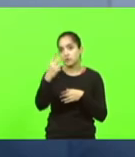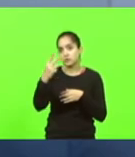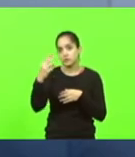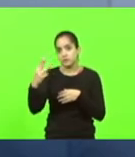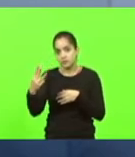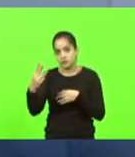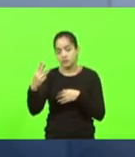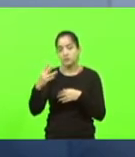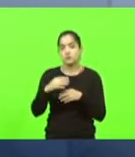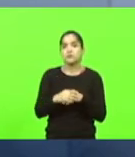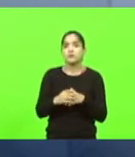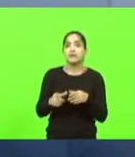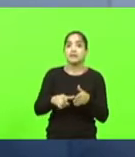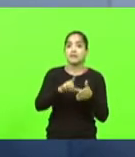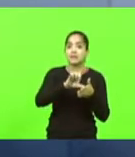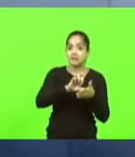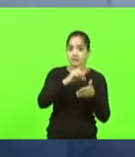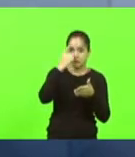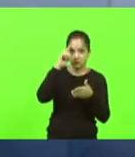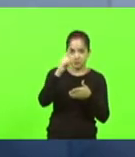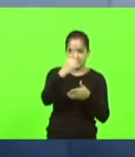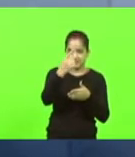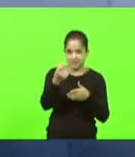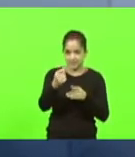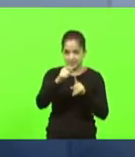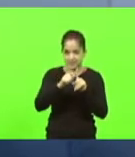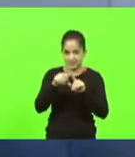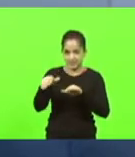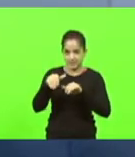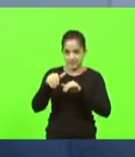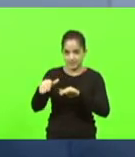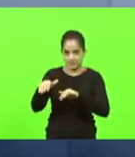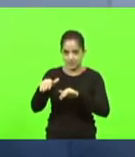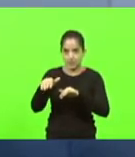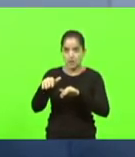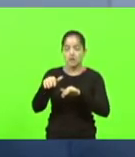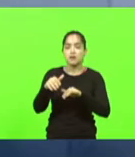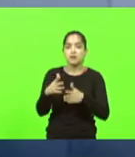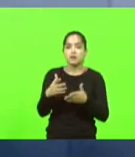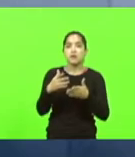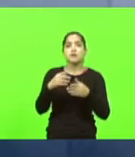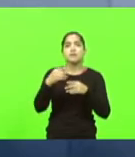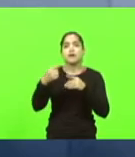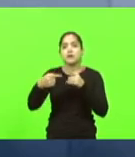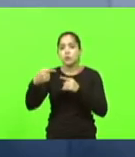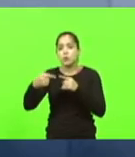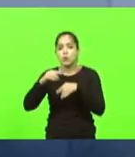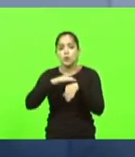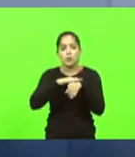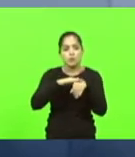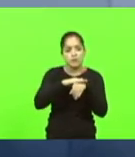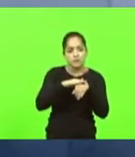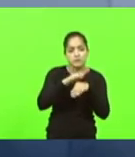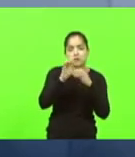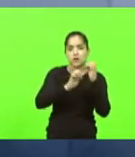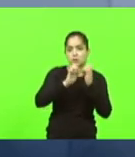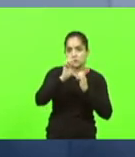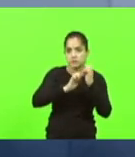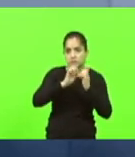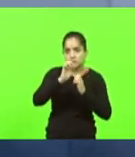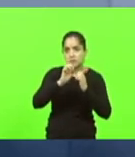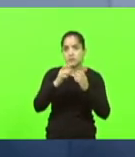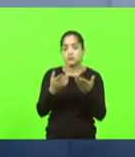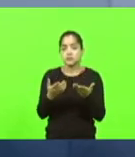setembro faremos uma prévia, que é aquele evento de sensibilização, onde conversamos com os empregadores, e esse ano também vamos